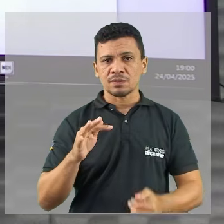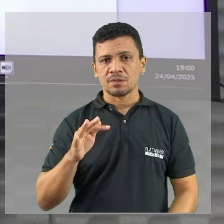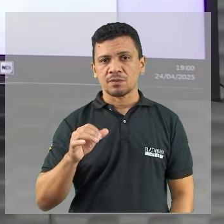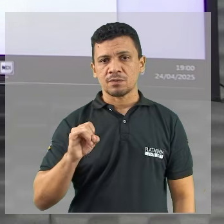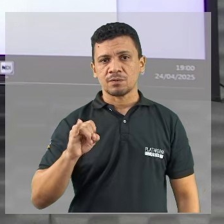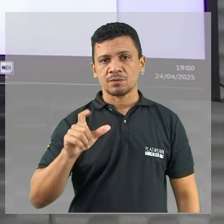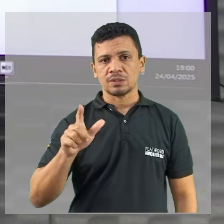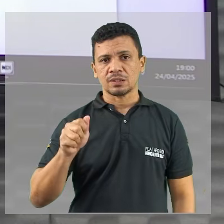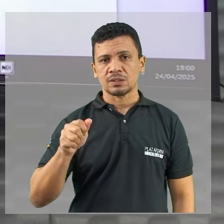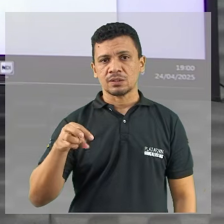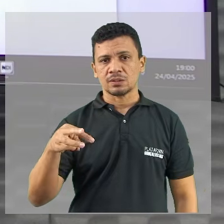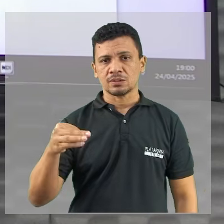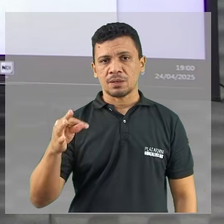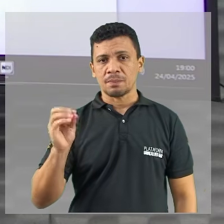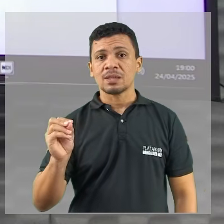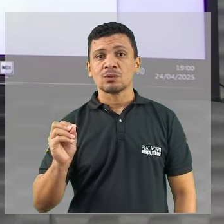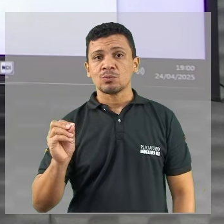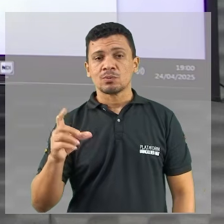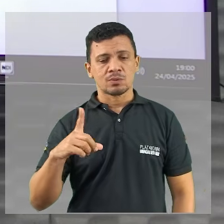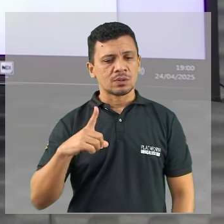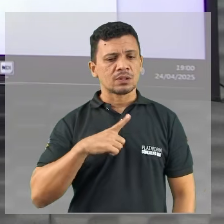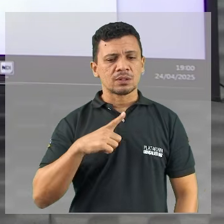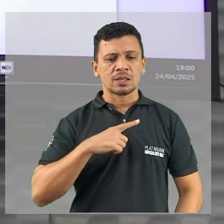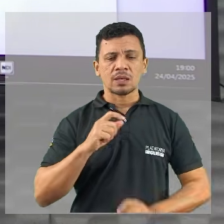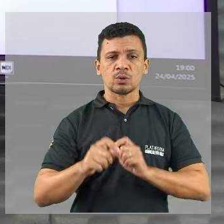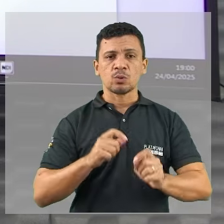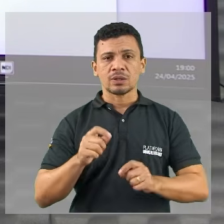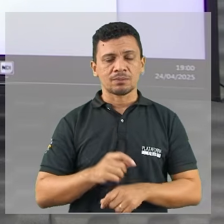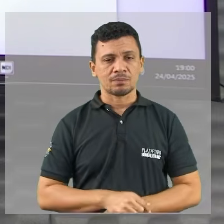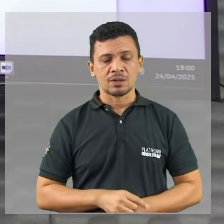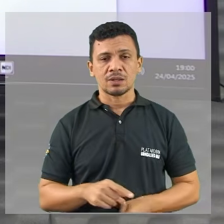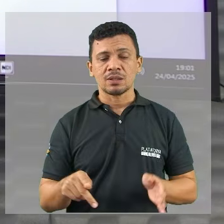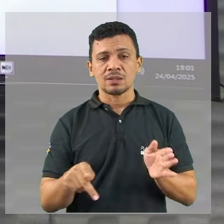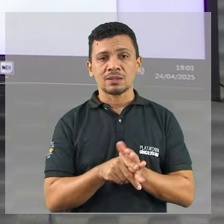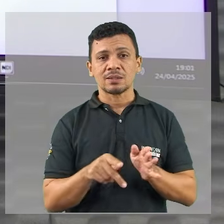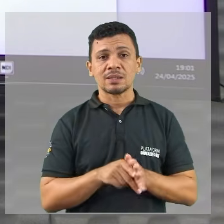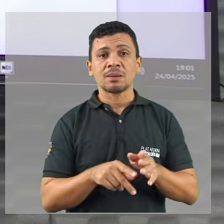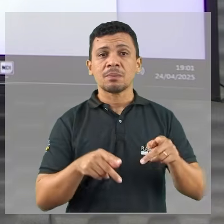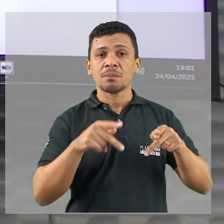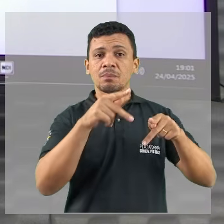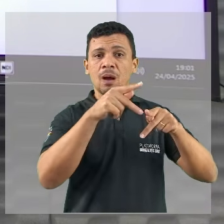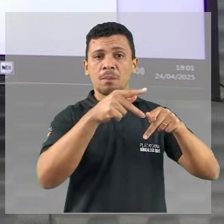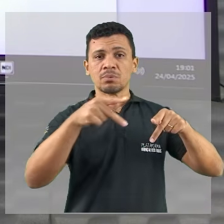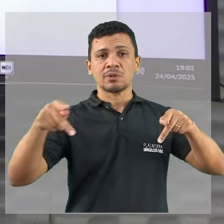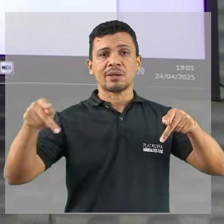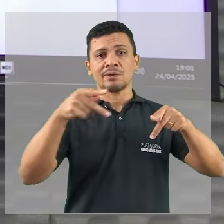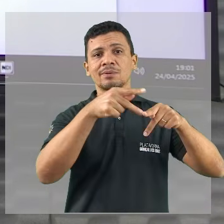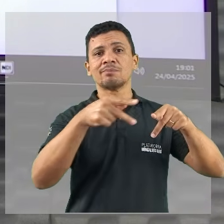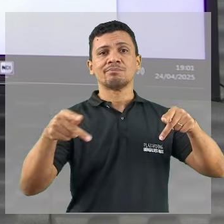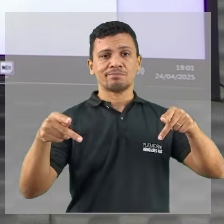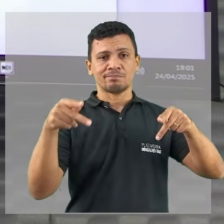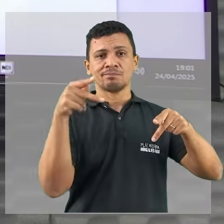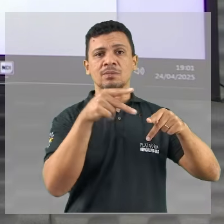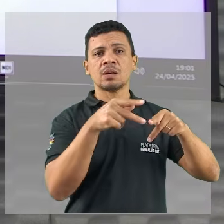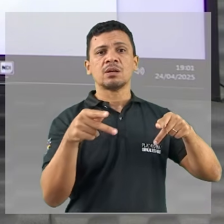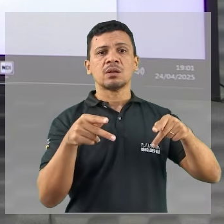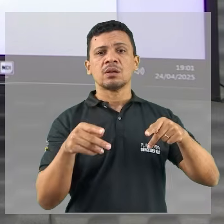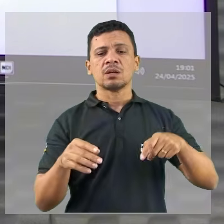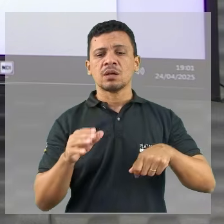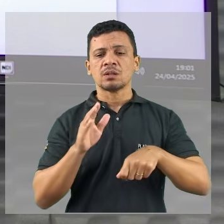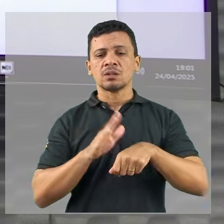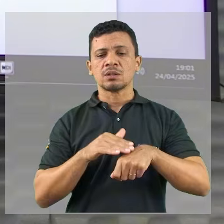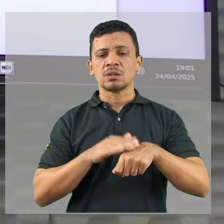bom? Que é composta por proteínas. Essas proteínas, nós chamamos elas